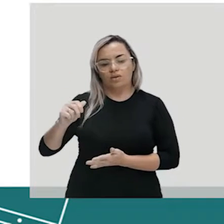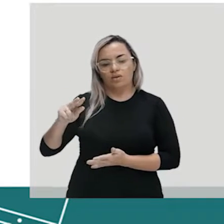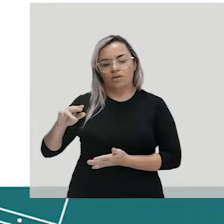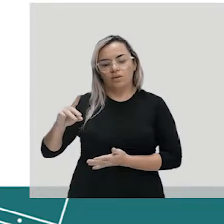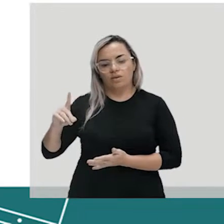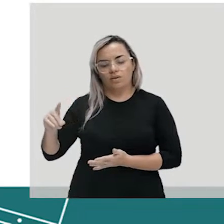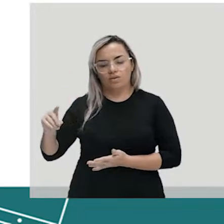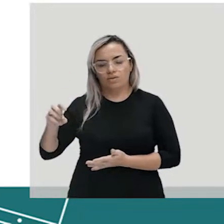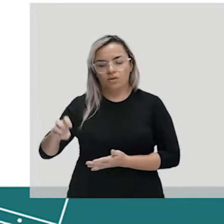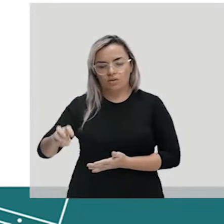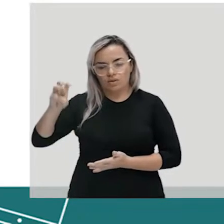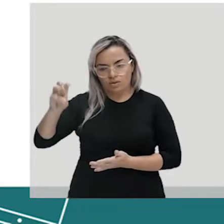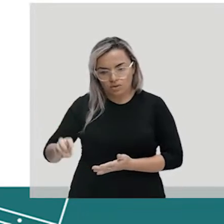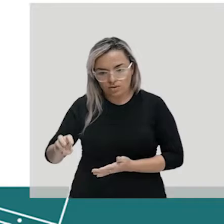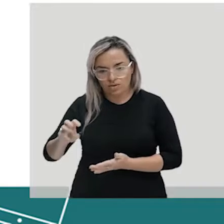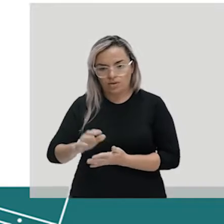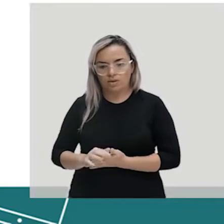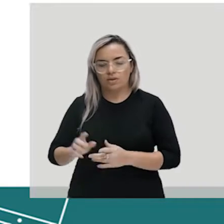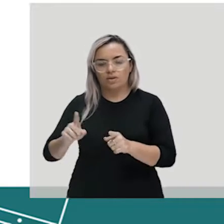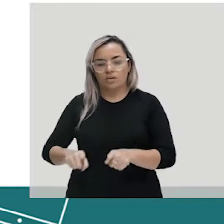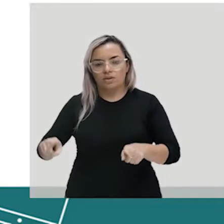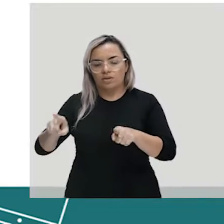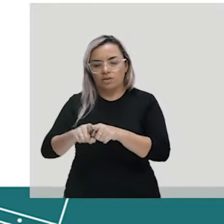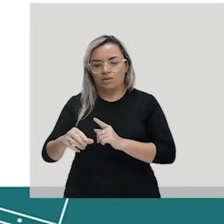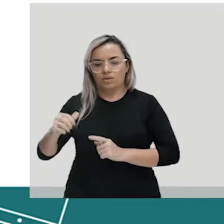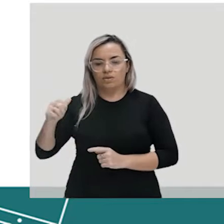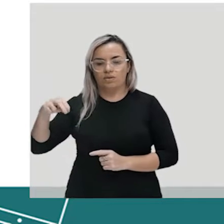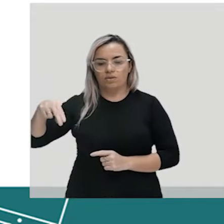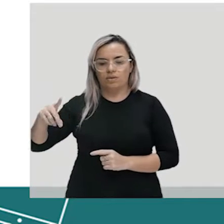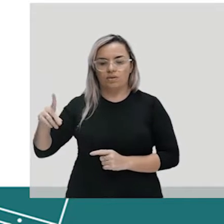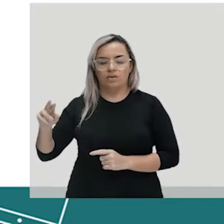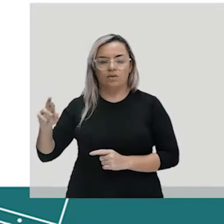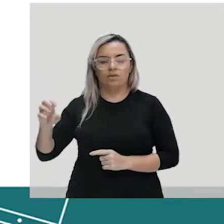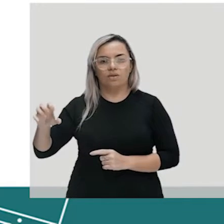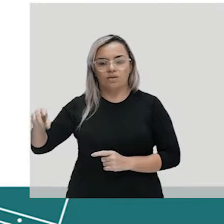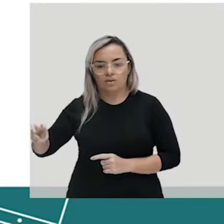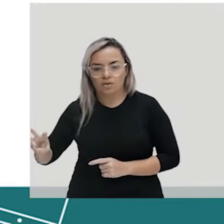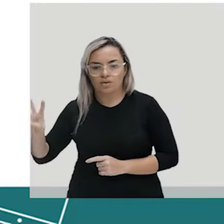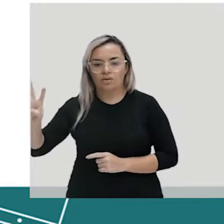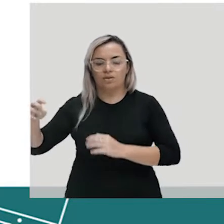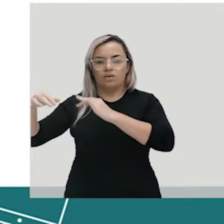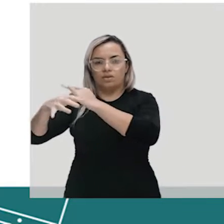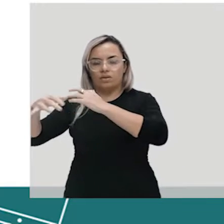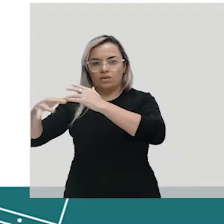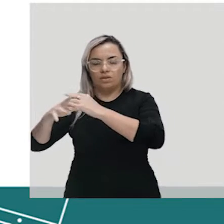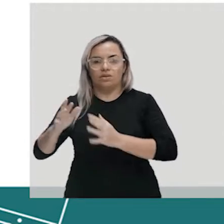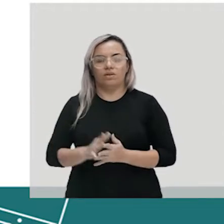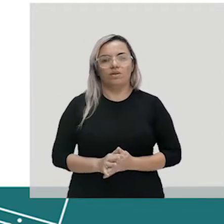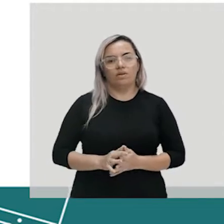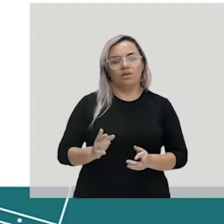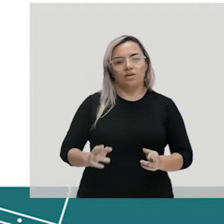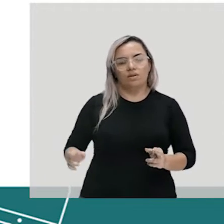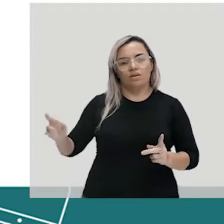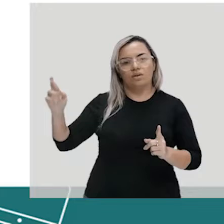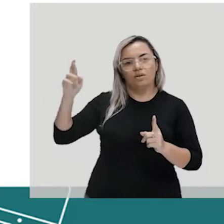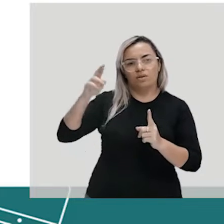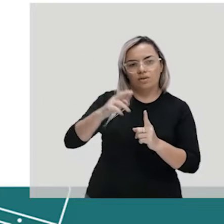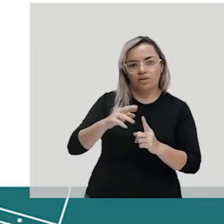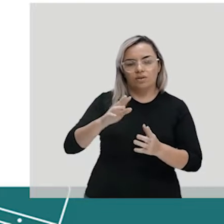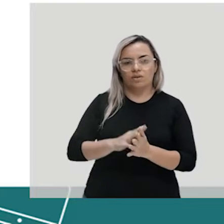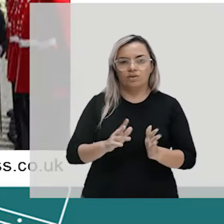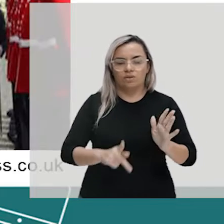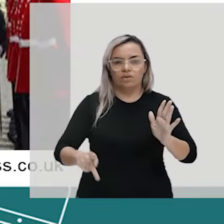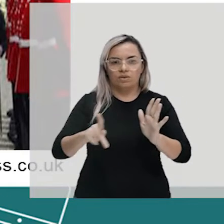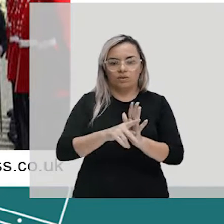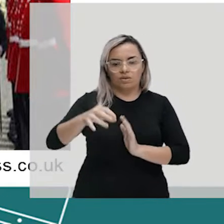é do País de Gales e da Escócia né o Santo André e o som da vi que fazem referência Justamente a esses